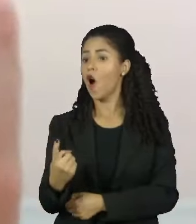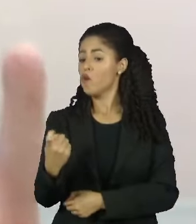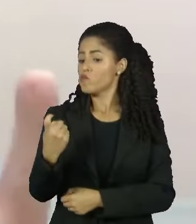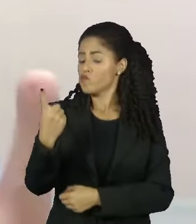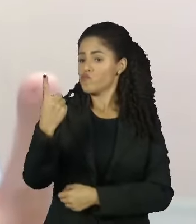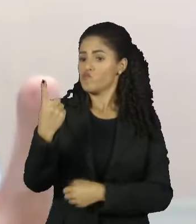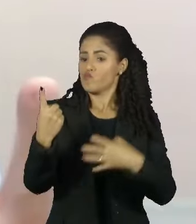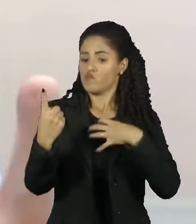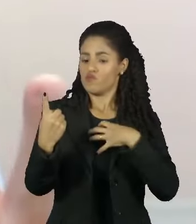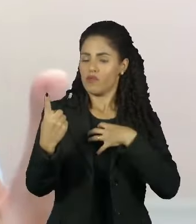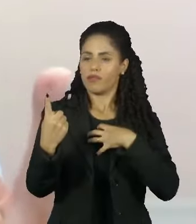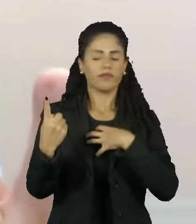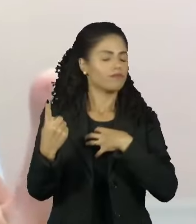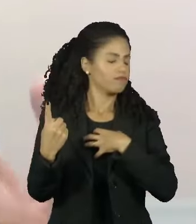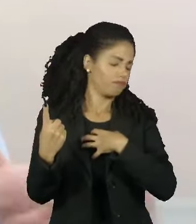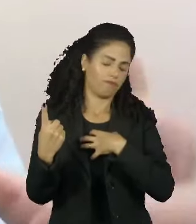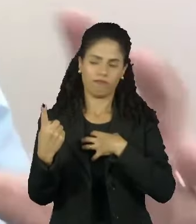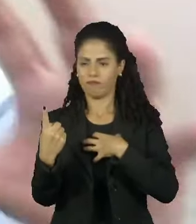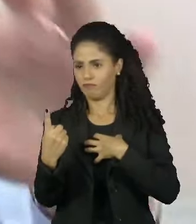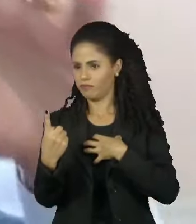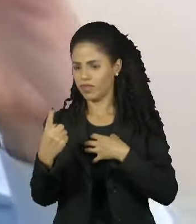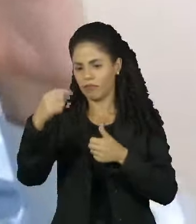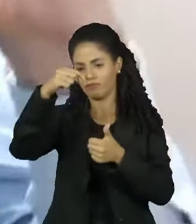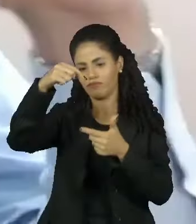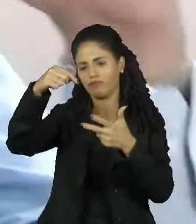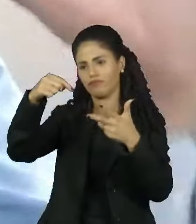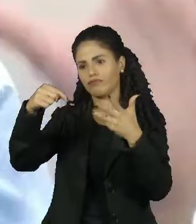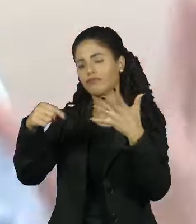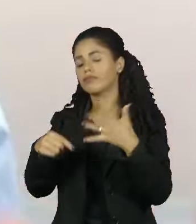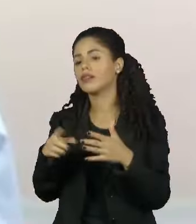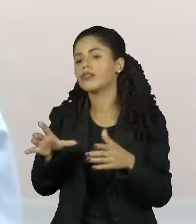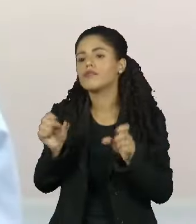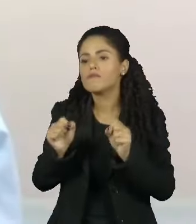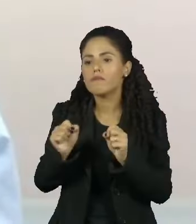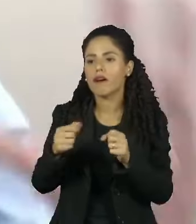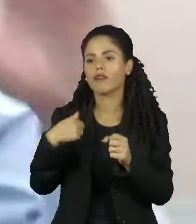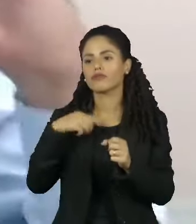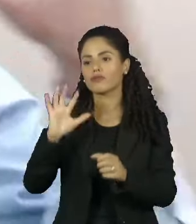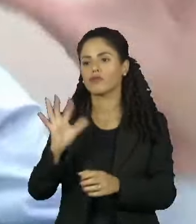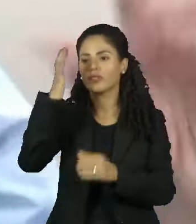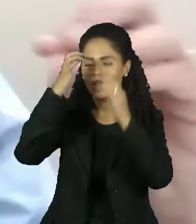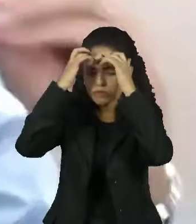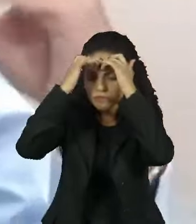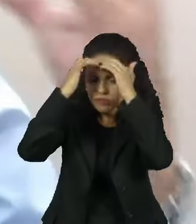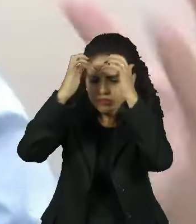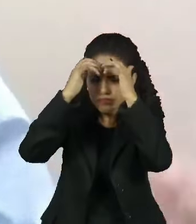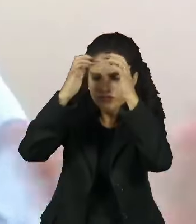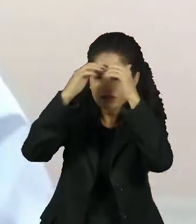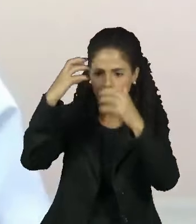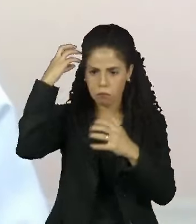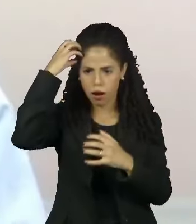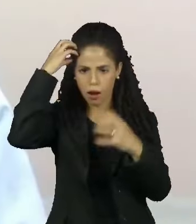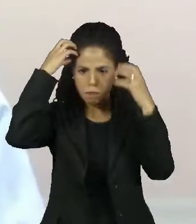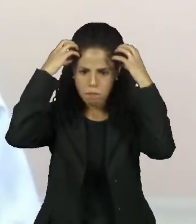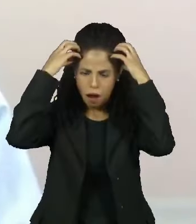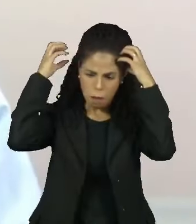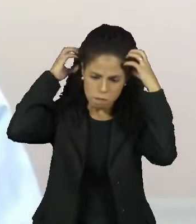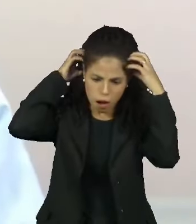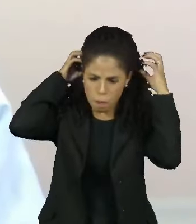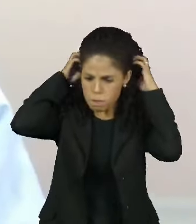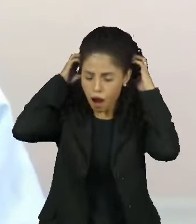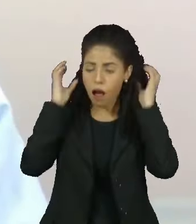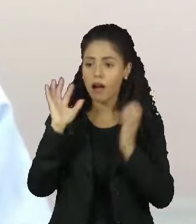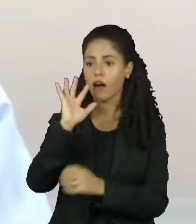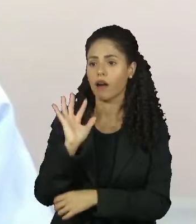fator, uma única causa. Então, há uma alteração, um dano celular, neuronal, na estrutura do encéfalo,